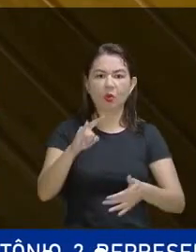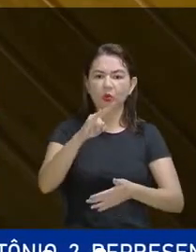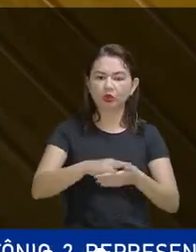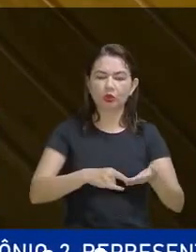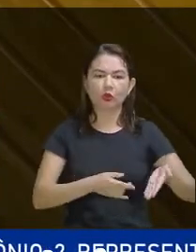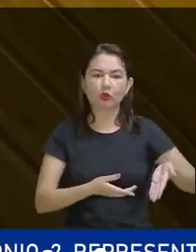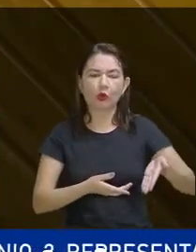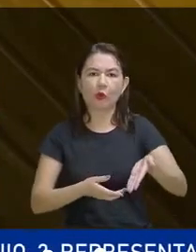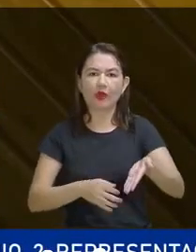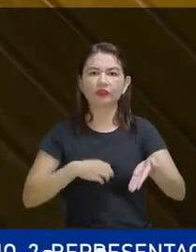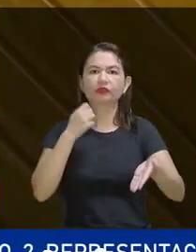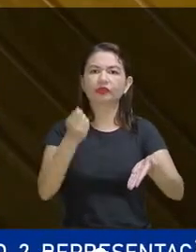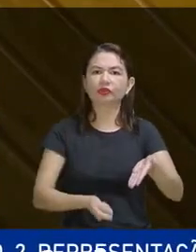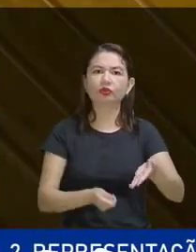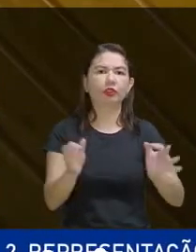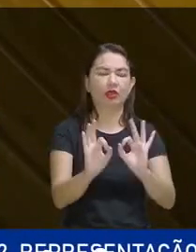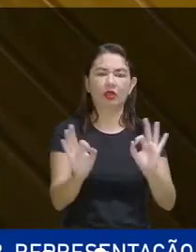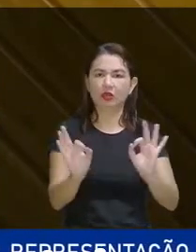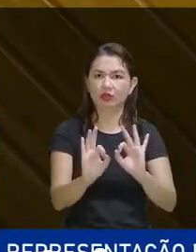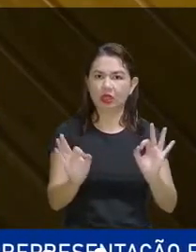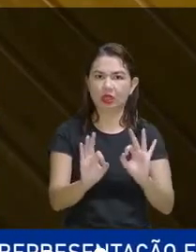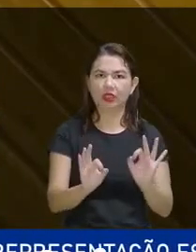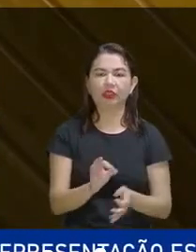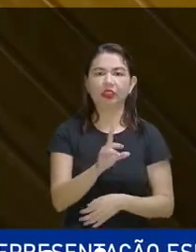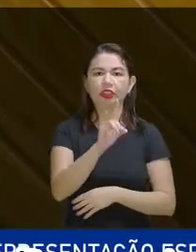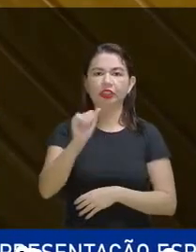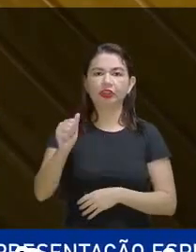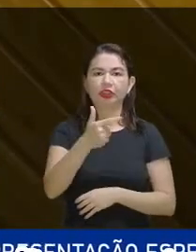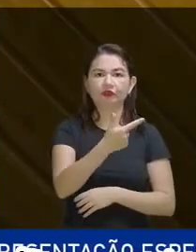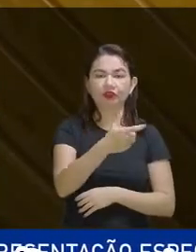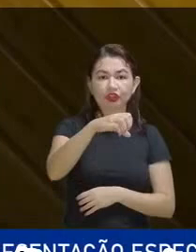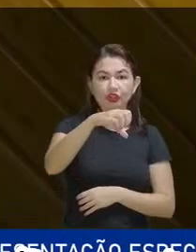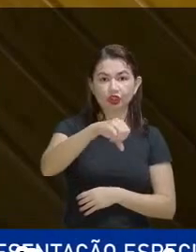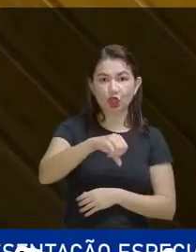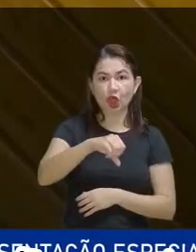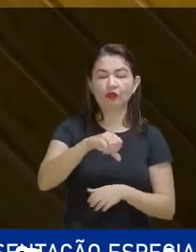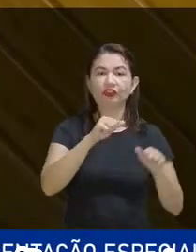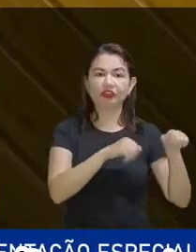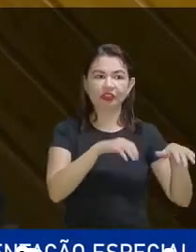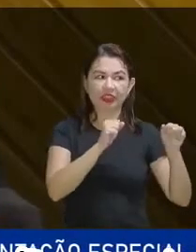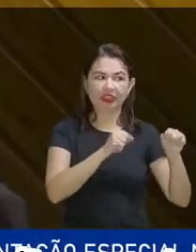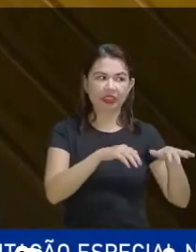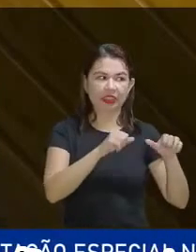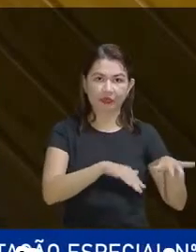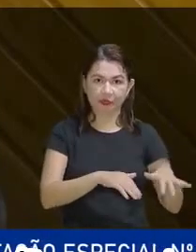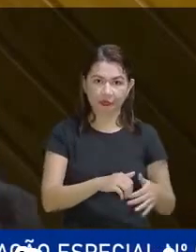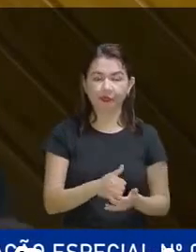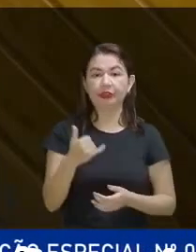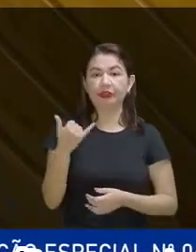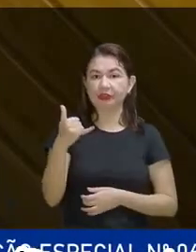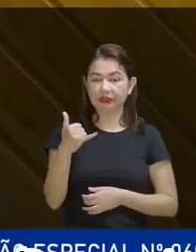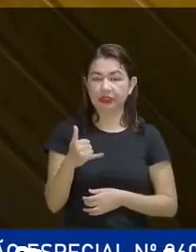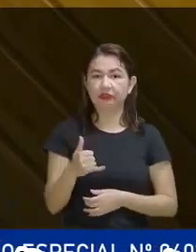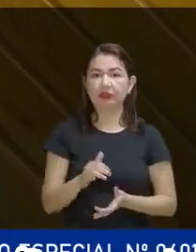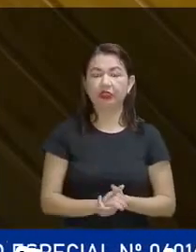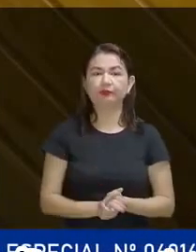celulares foram apreendidos no dia 29 de setembro. Somente no dia 10 de outubro foram